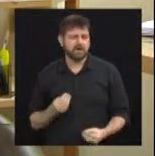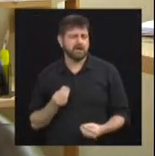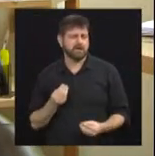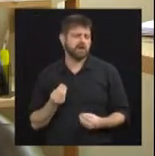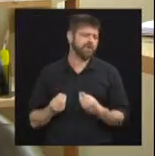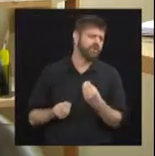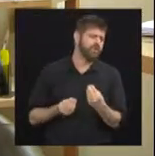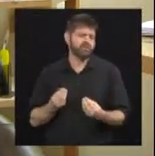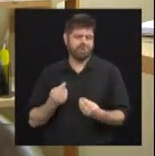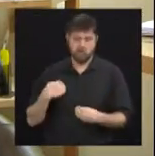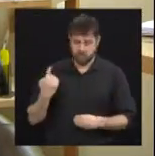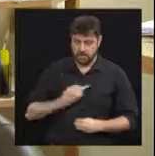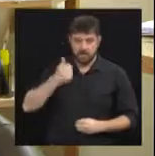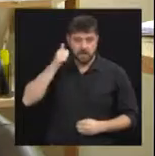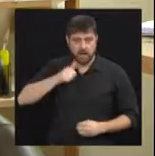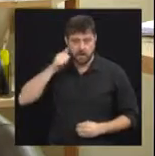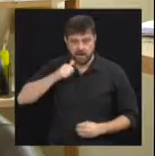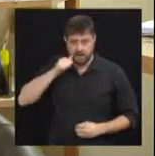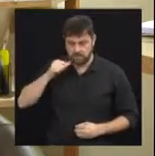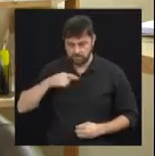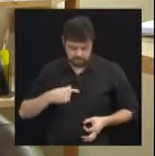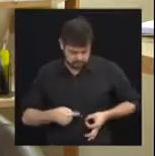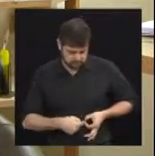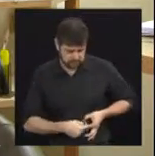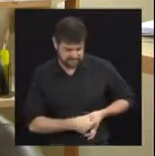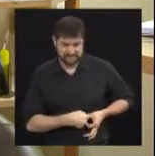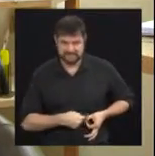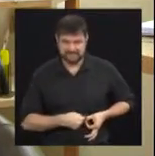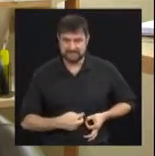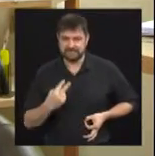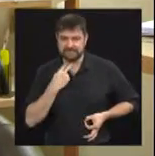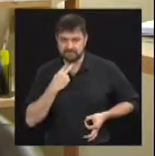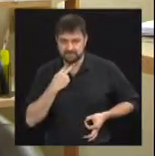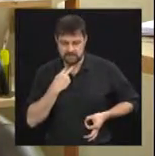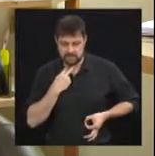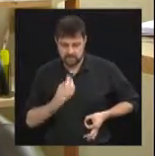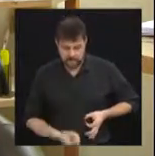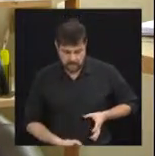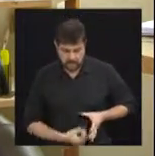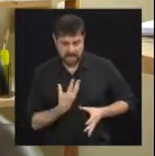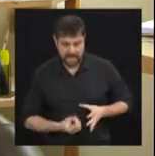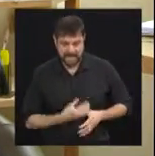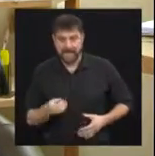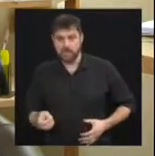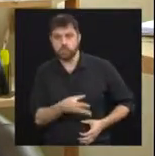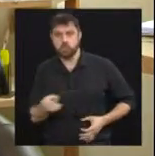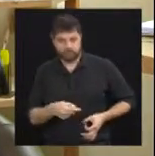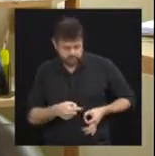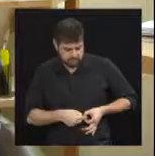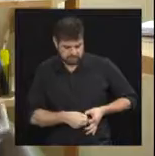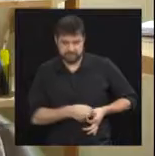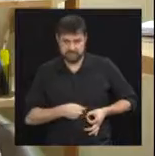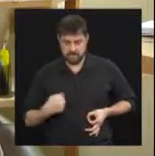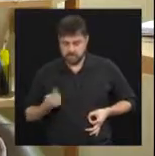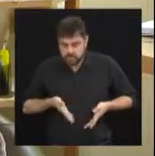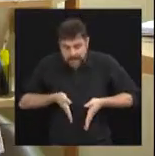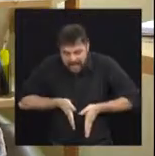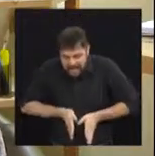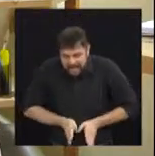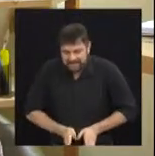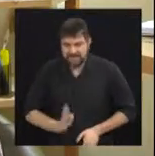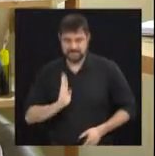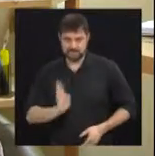Como nós, mulheres, não temos nos ovários células capazes de produzir novos óvulos ao longo da vida, nós nascemos com